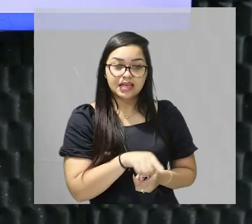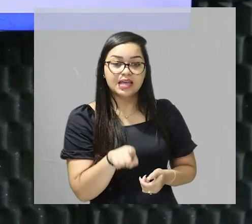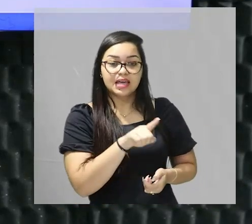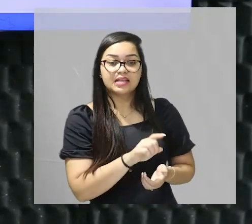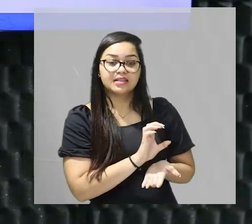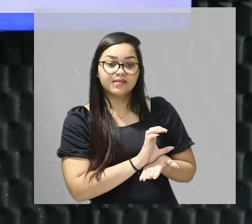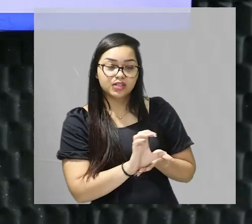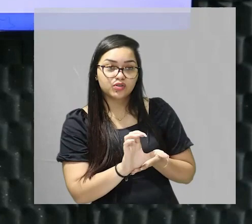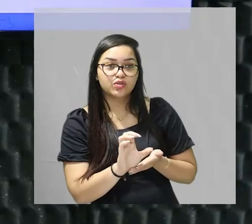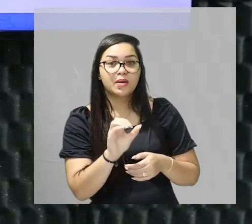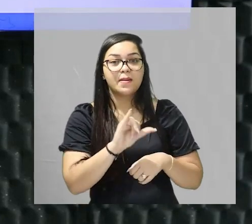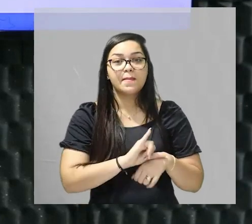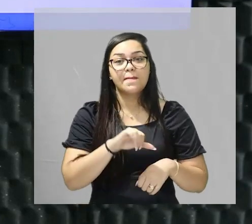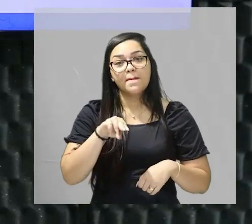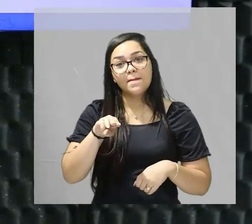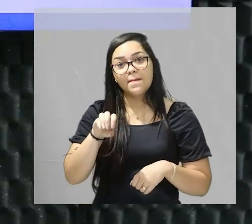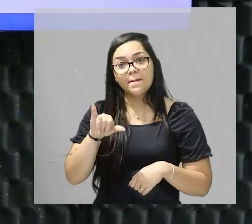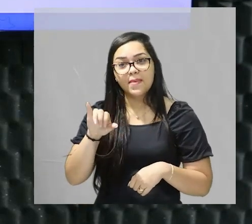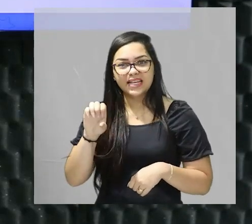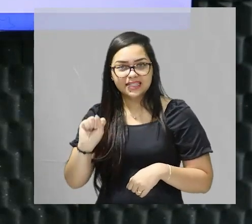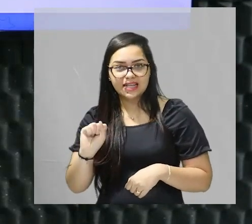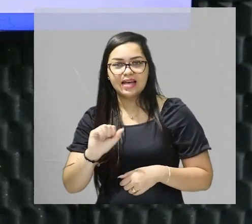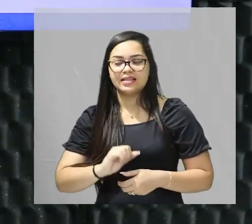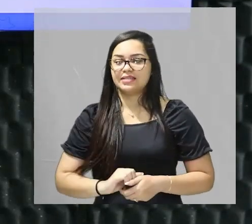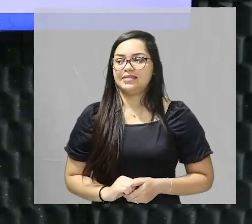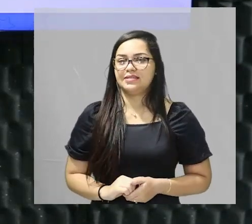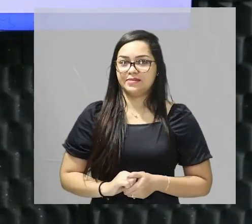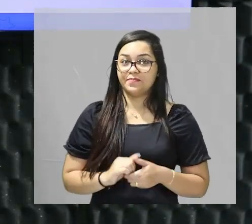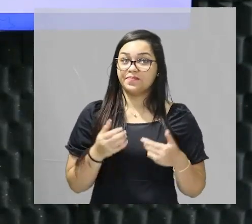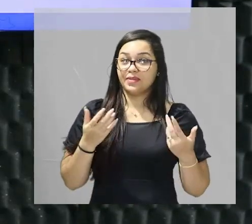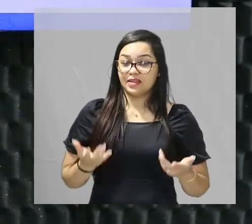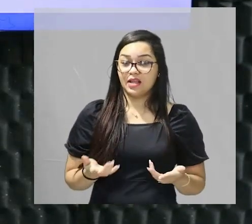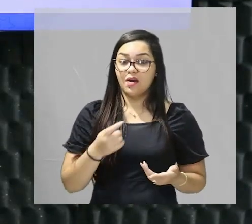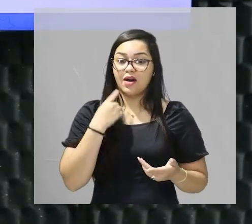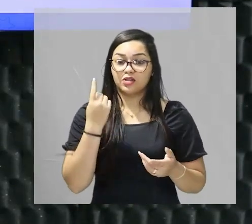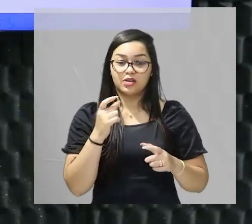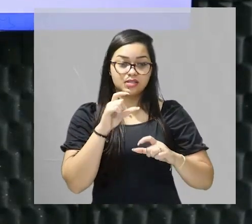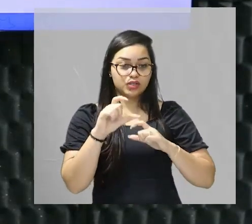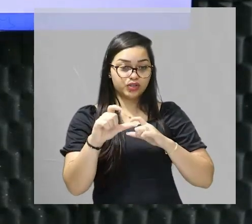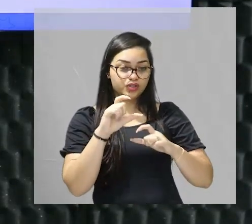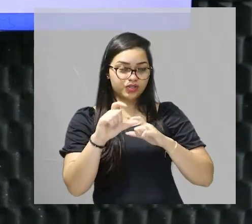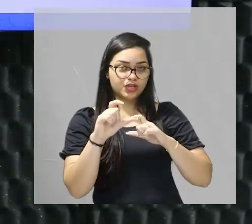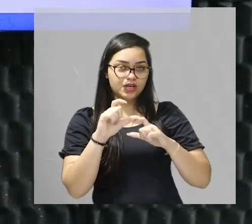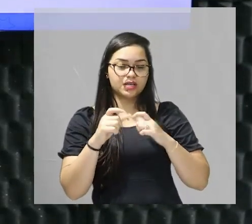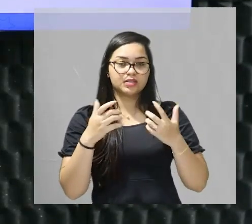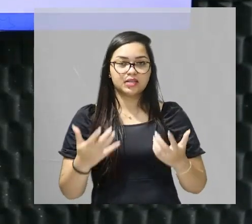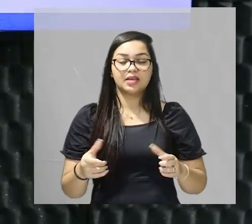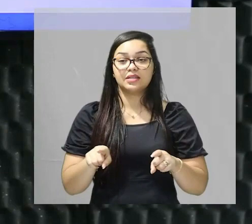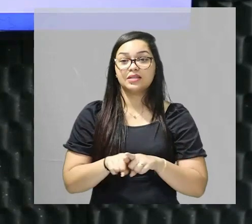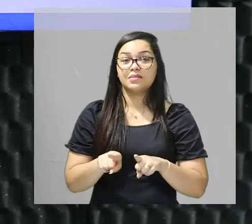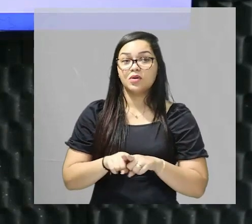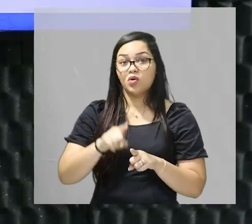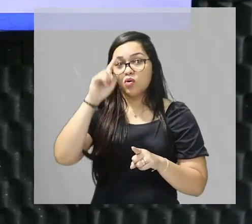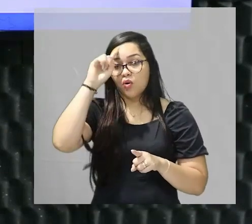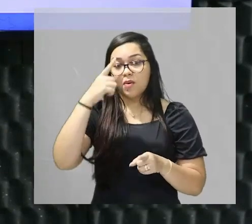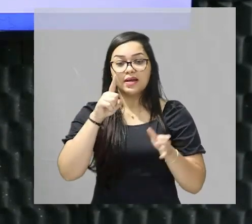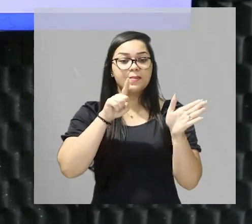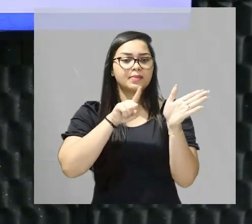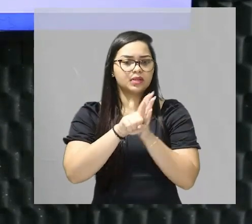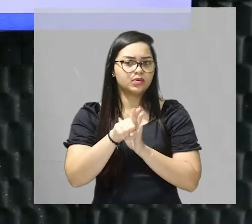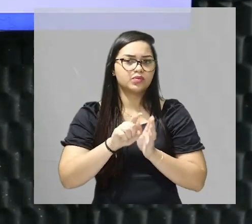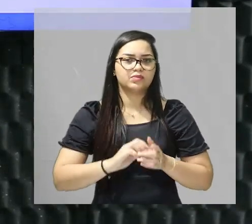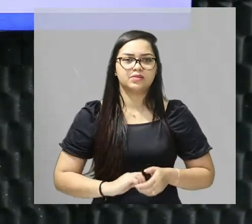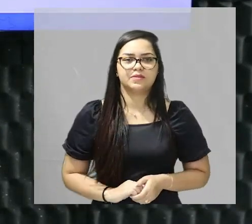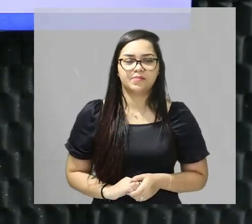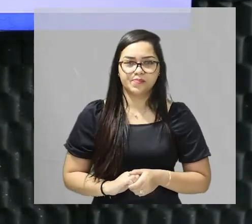investidores de metais. Ok? Então a nossa charge. E o comando da questão, turminha?